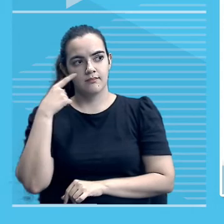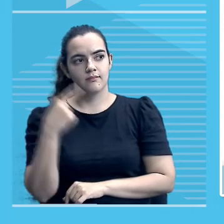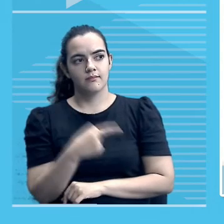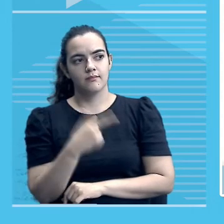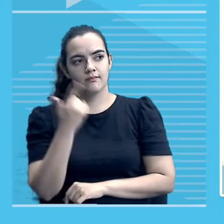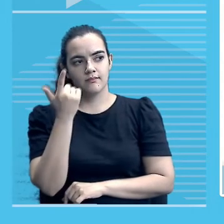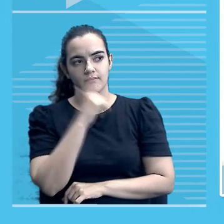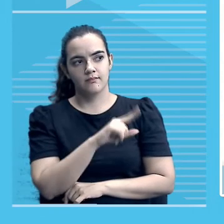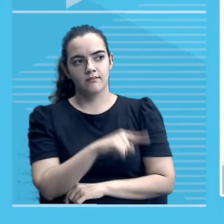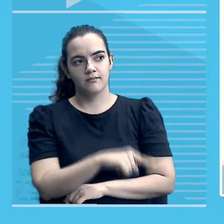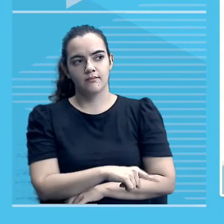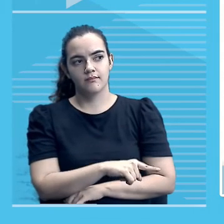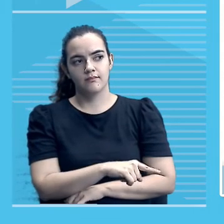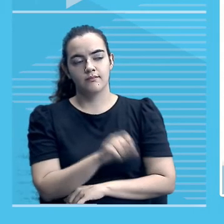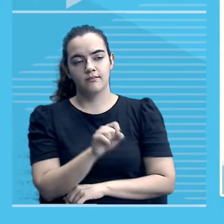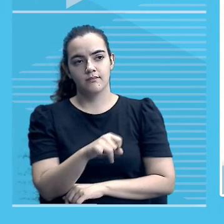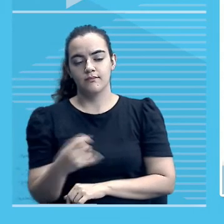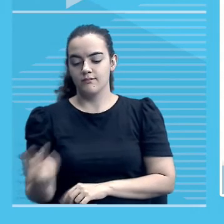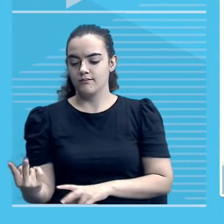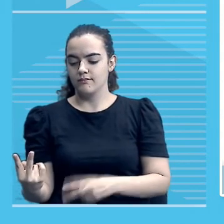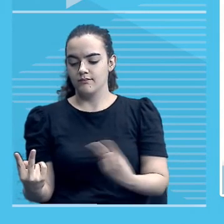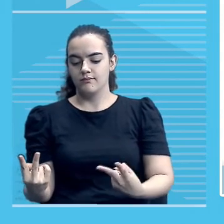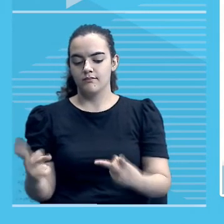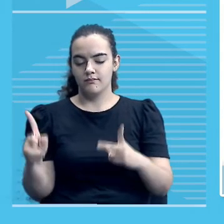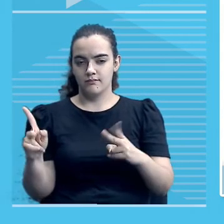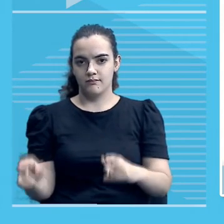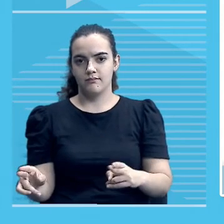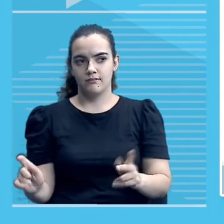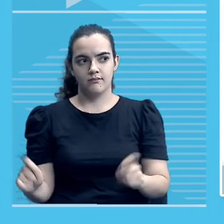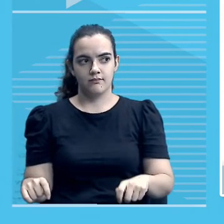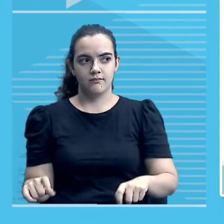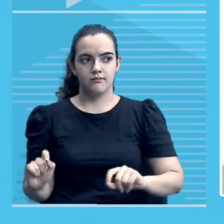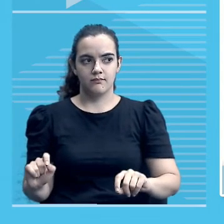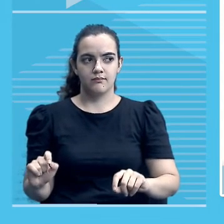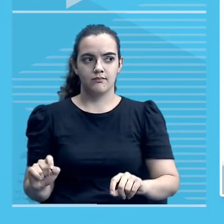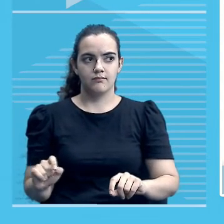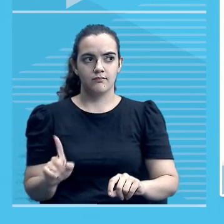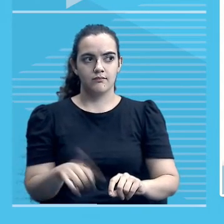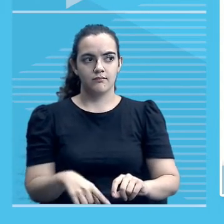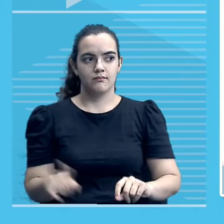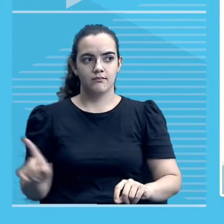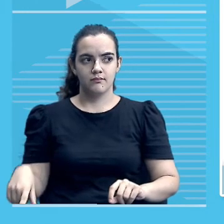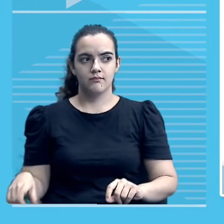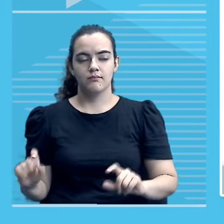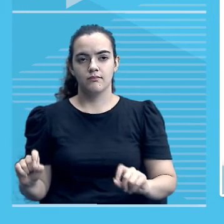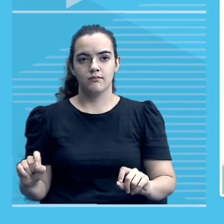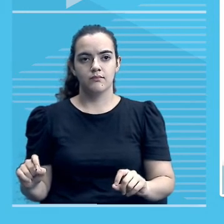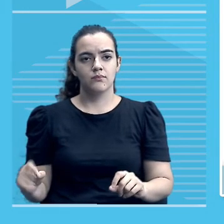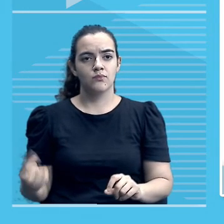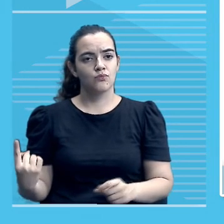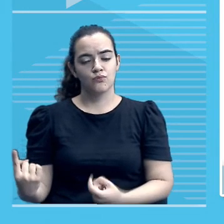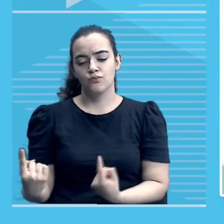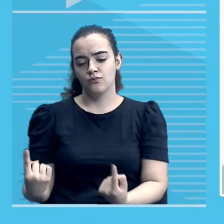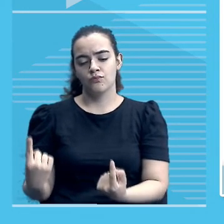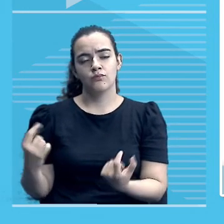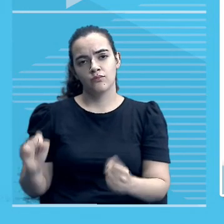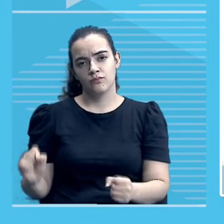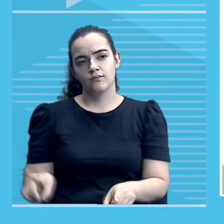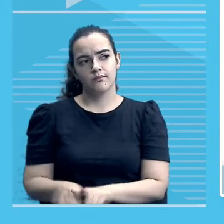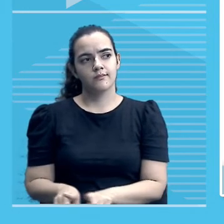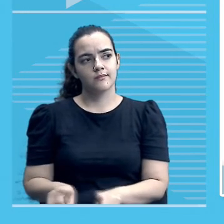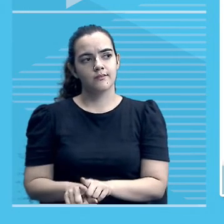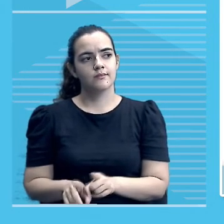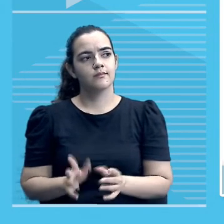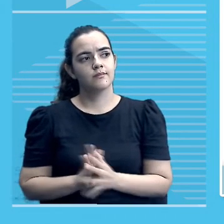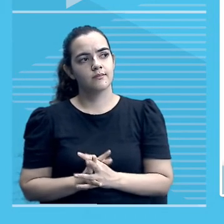só MS, ó. Então, o sulfeto desse metal vai ser só MS. Por isso que está na letra A.